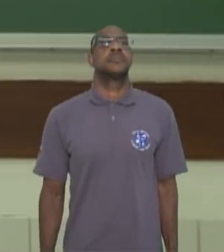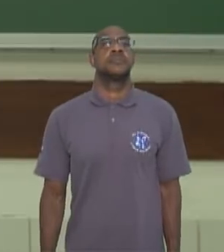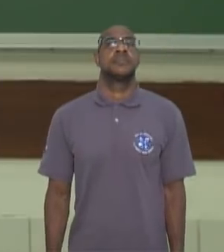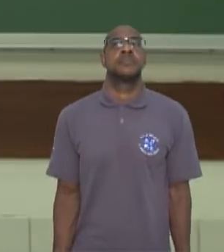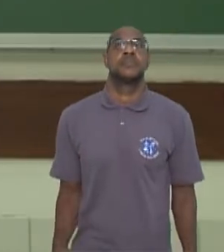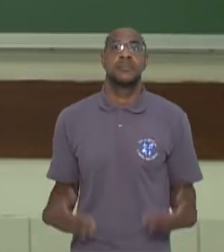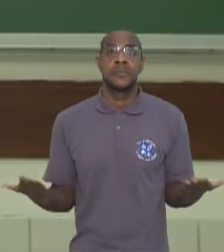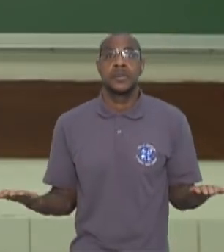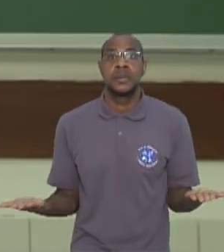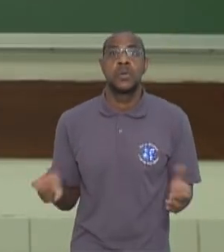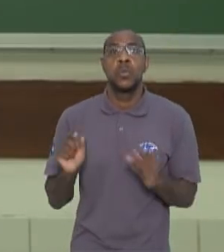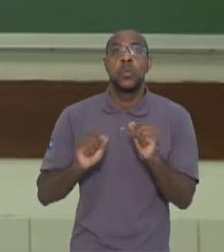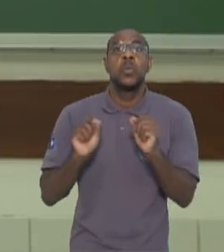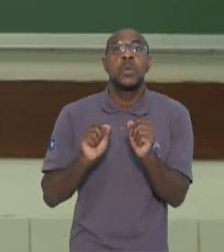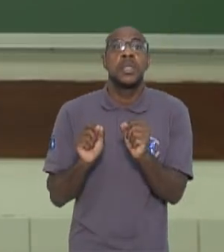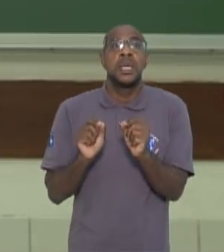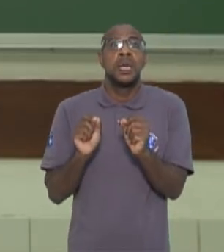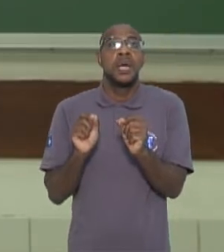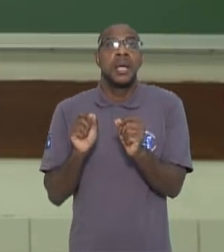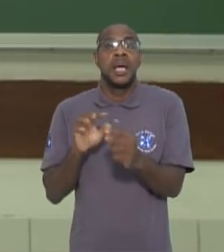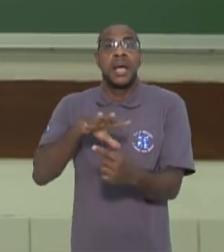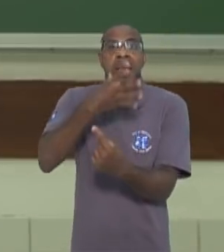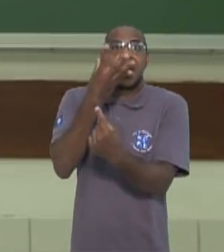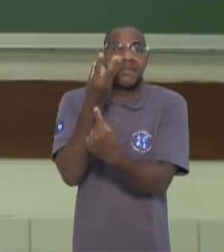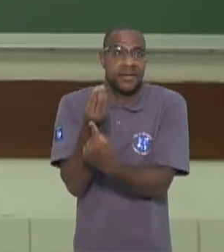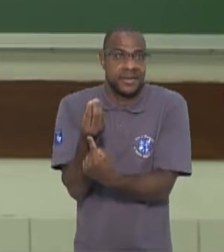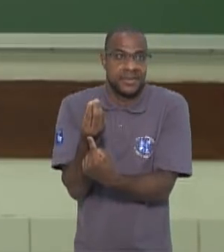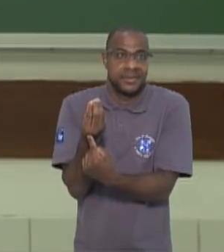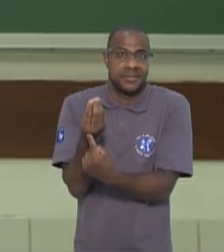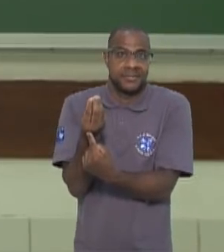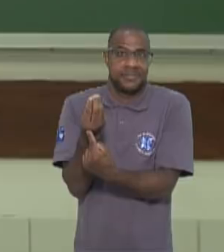Então, o que é uma referência pop? É questão 2.